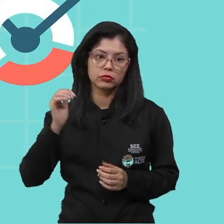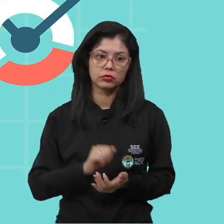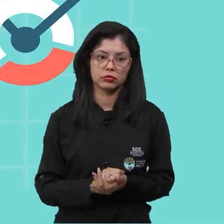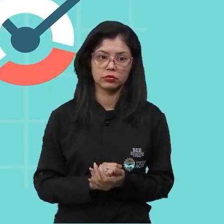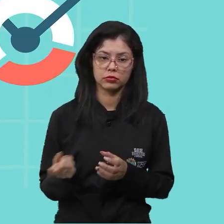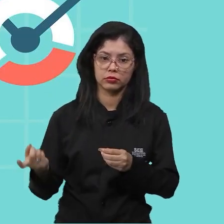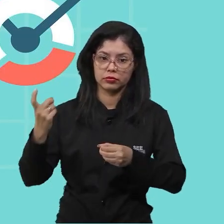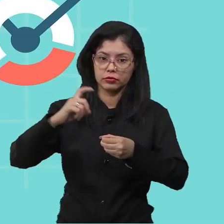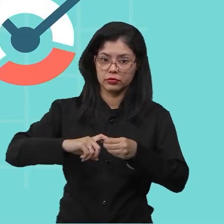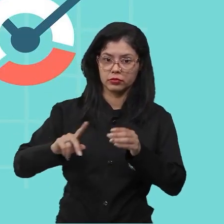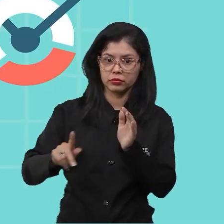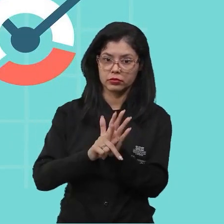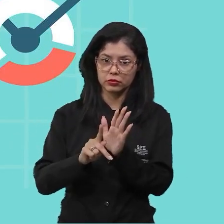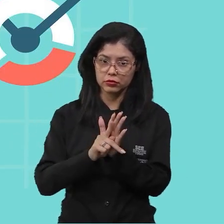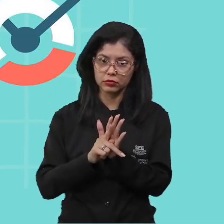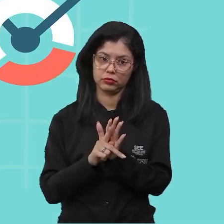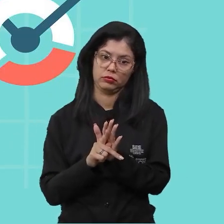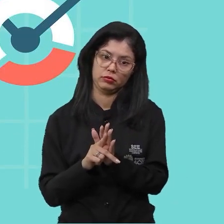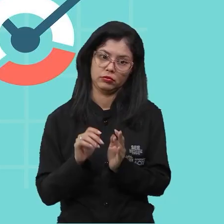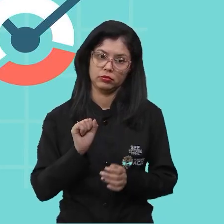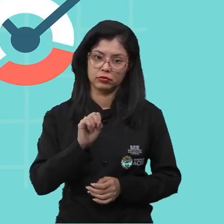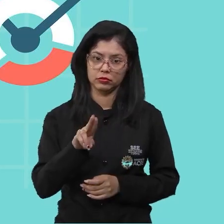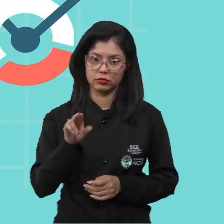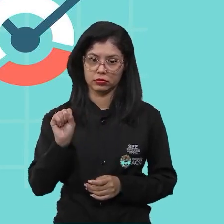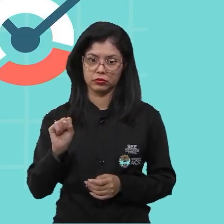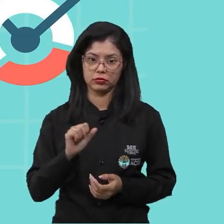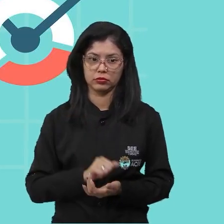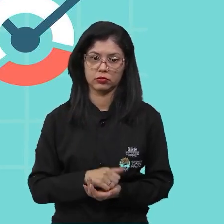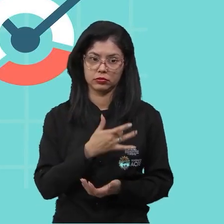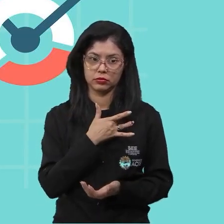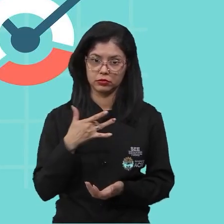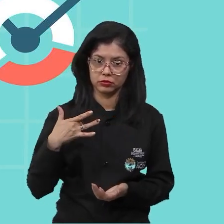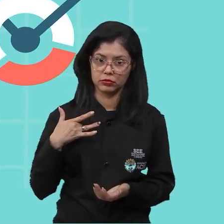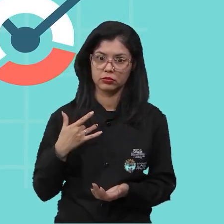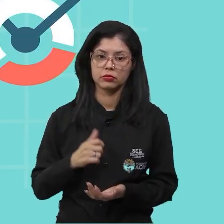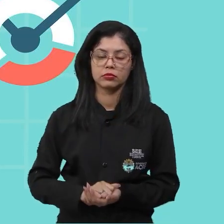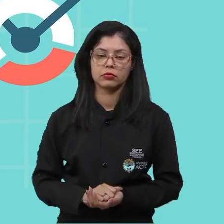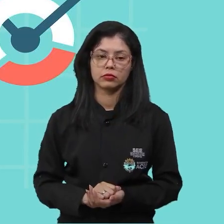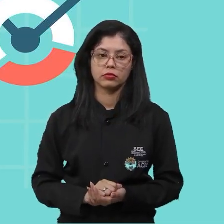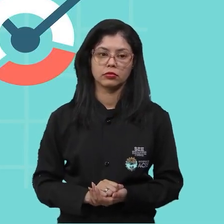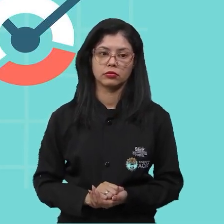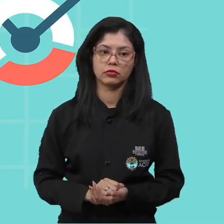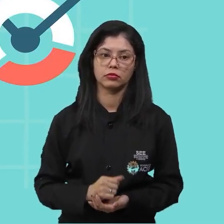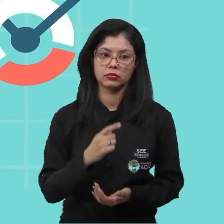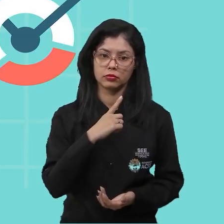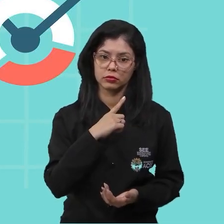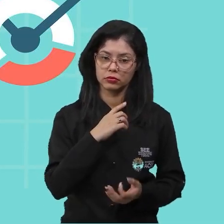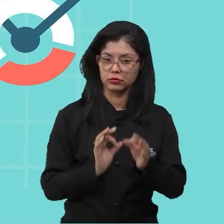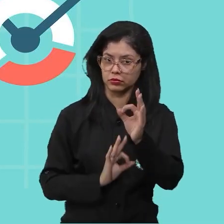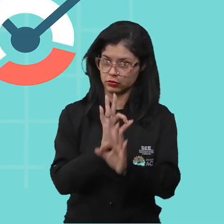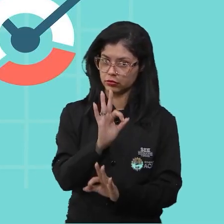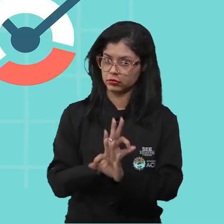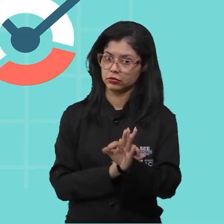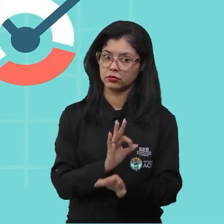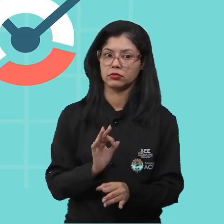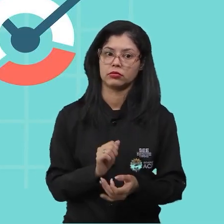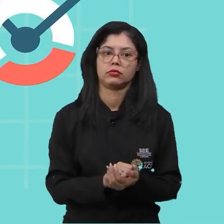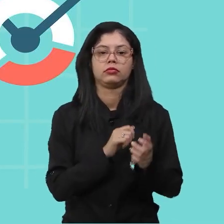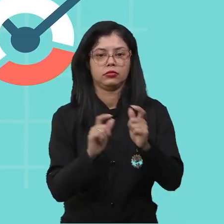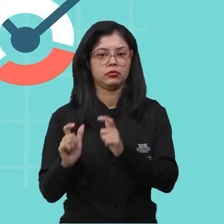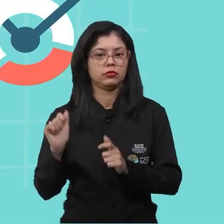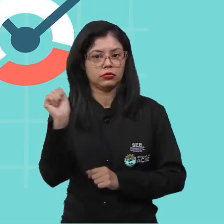está voltada especificamente para a área da saúde, e ainda existem organizações de